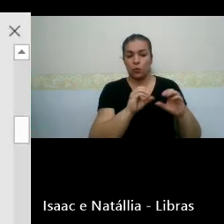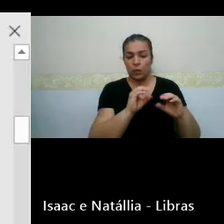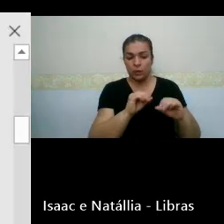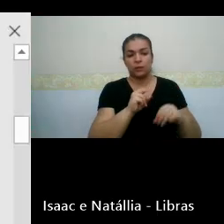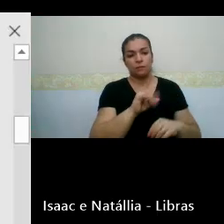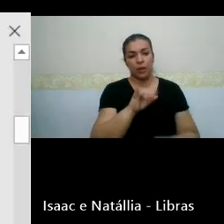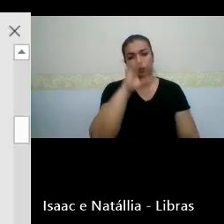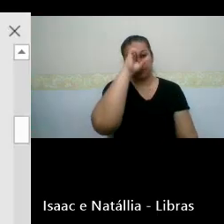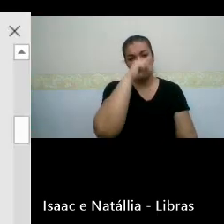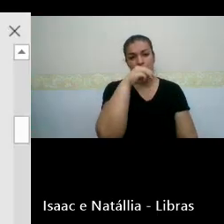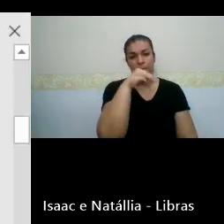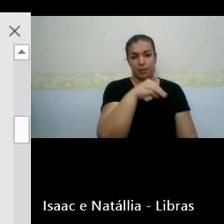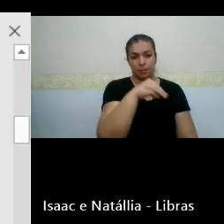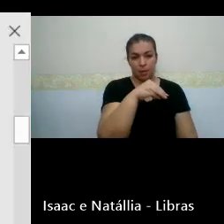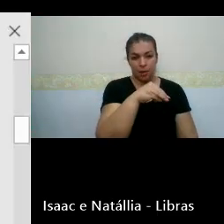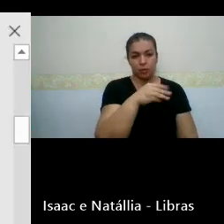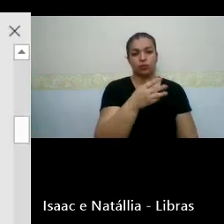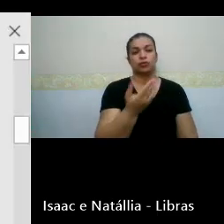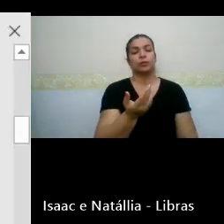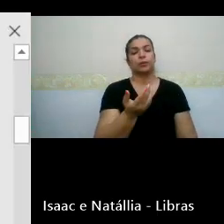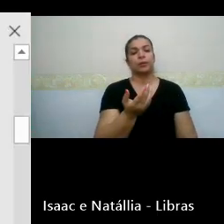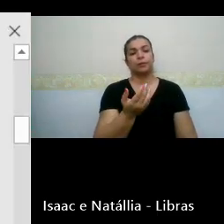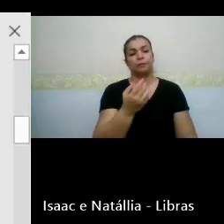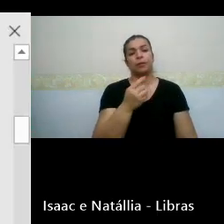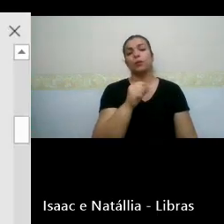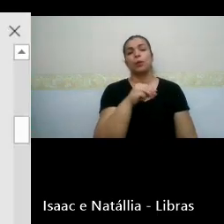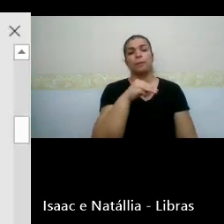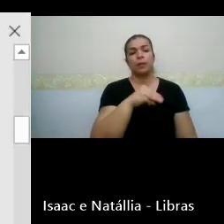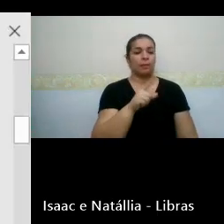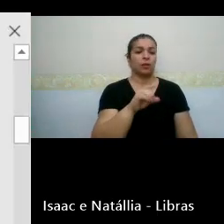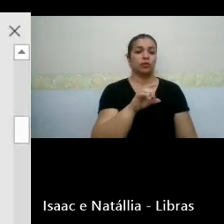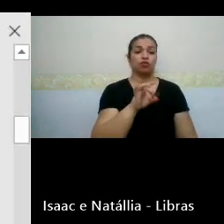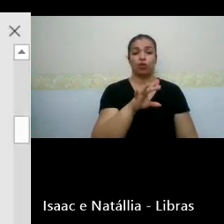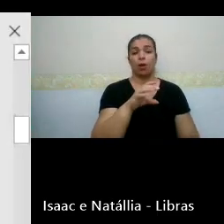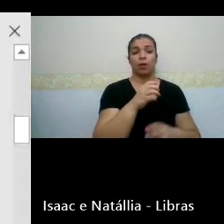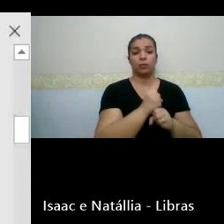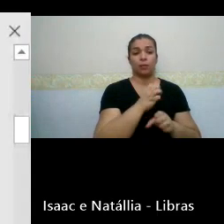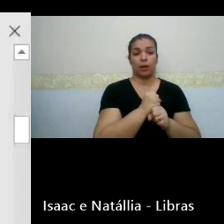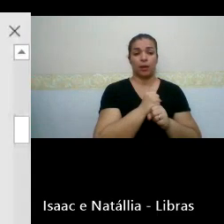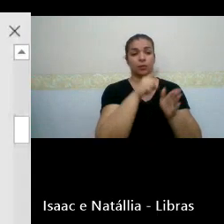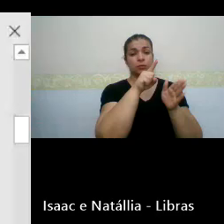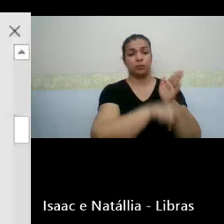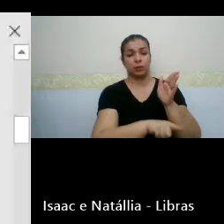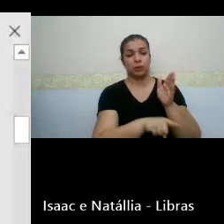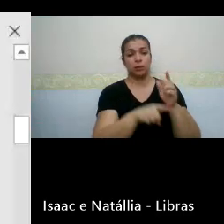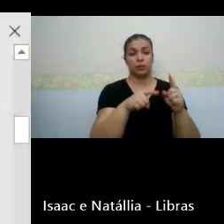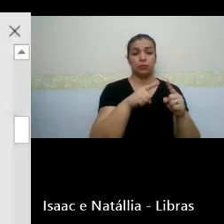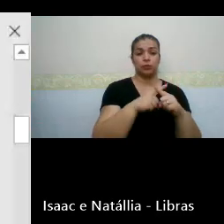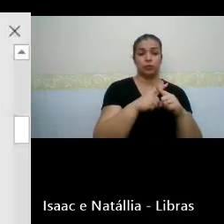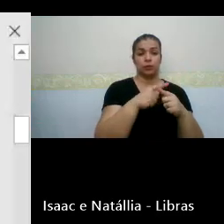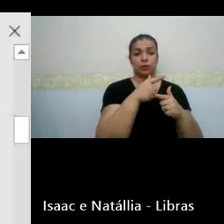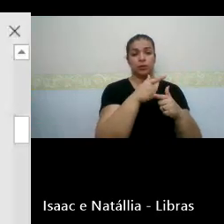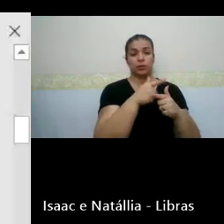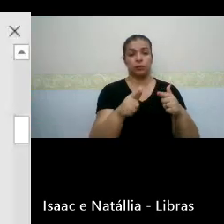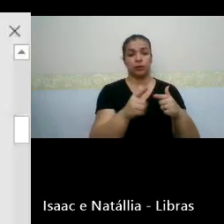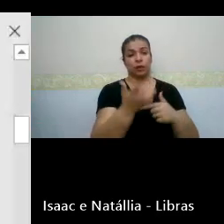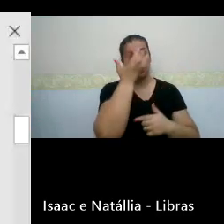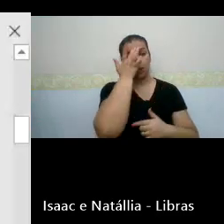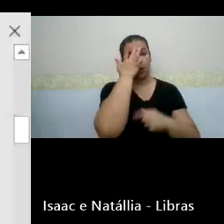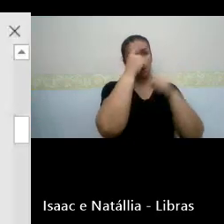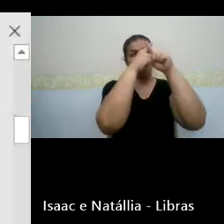matemática, você vai aprender a somar, a subtrair, a multiplicar, e aí você vai decorar a